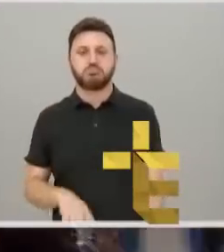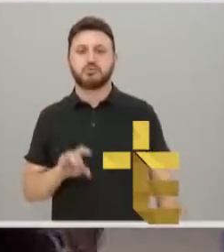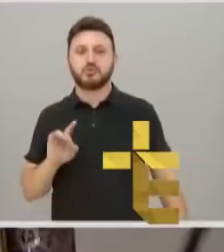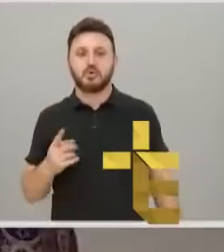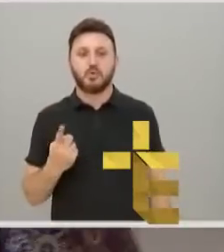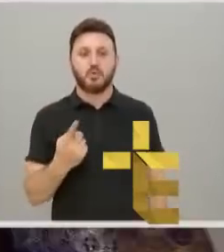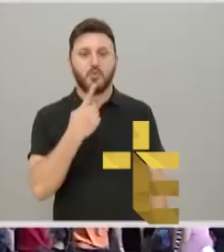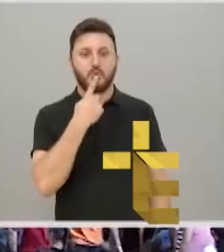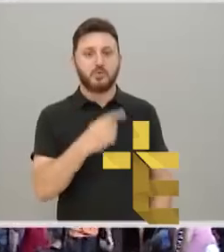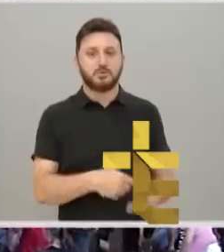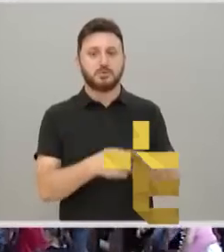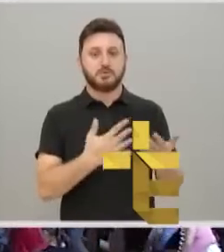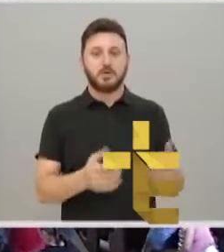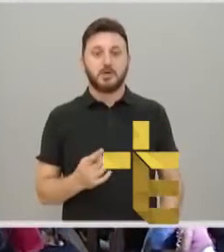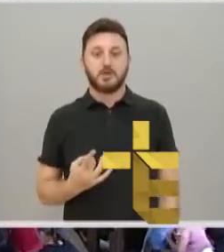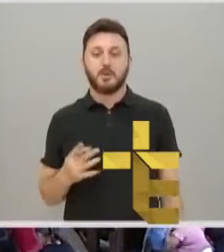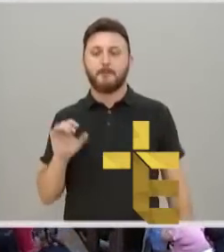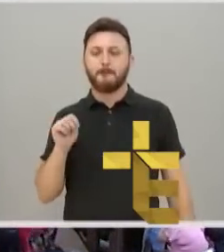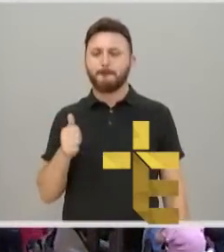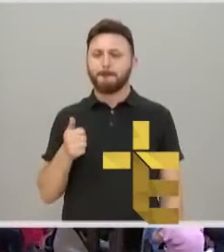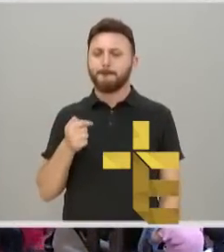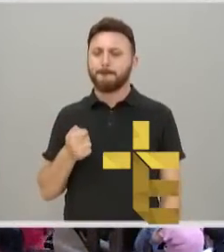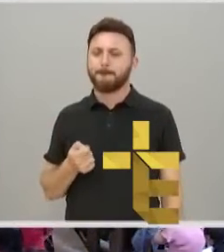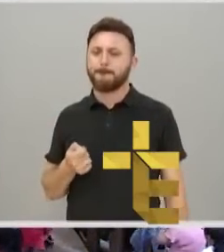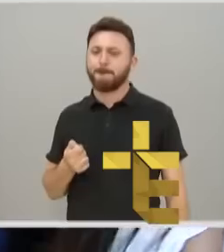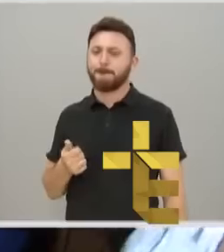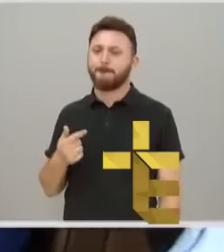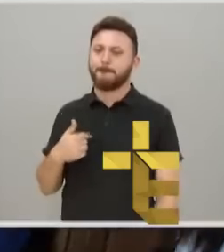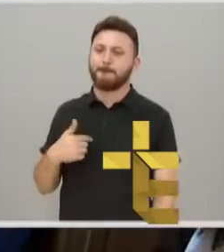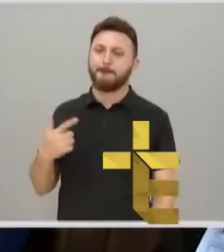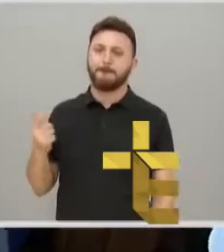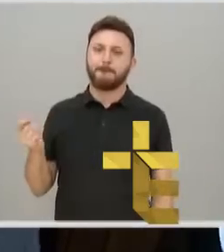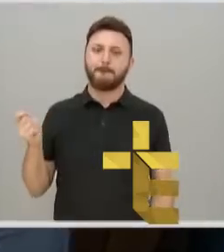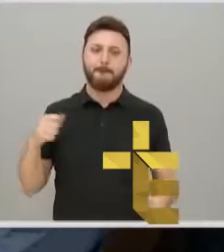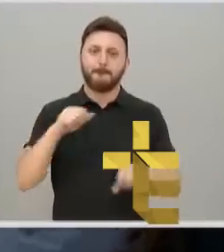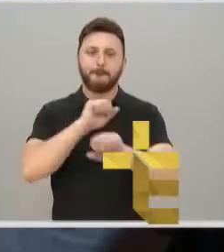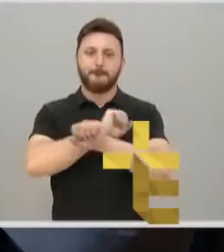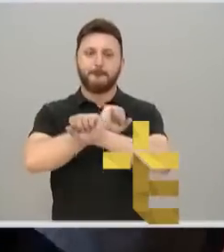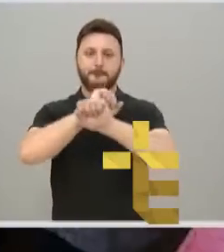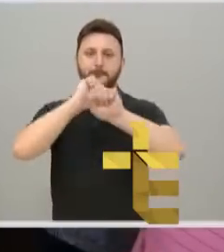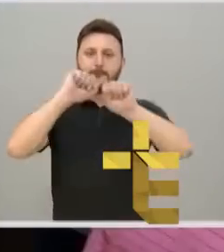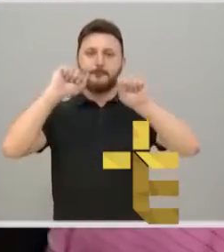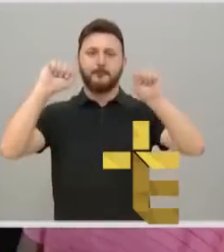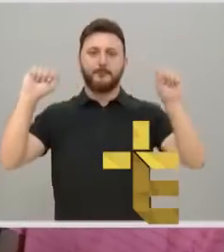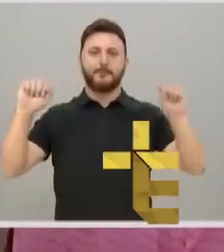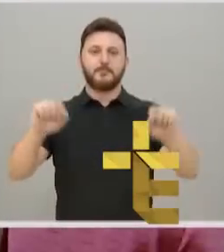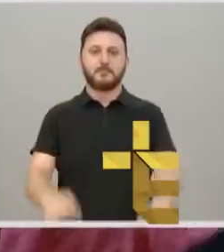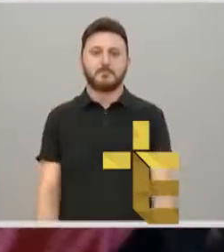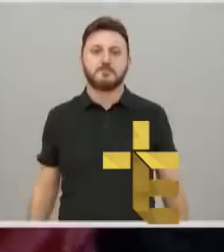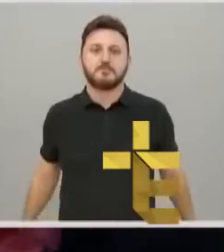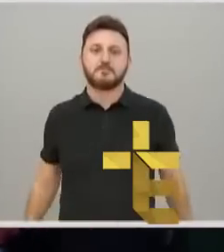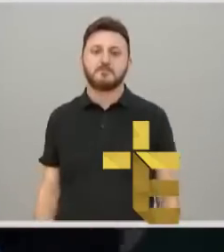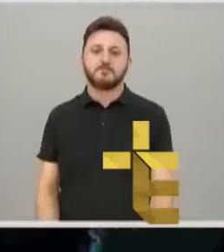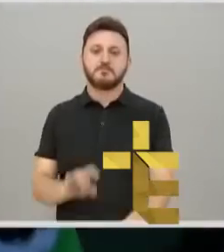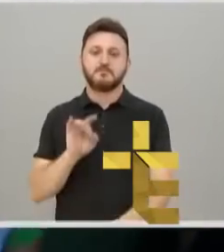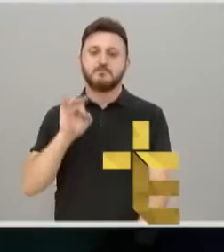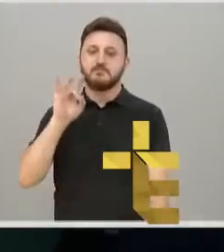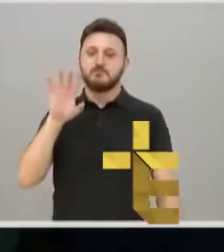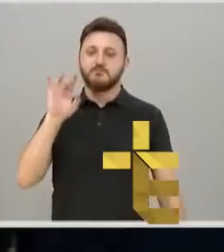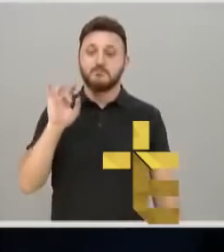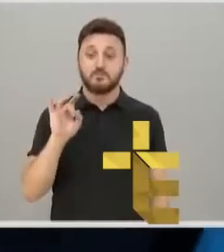uma gota do teu sangue e eu serei libertado.